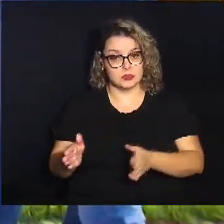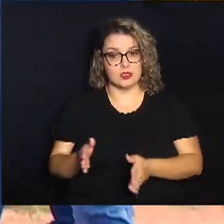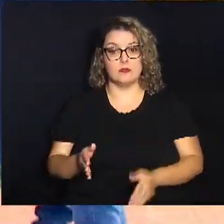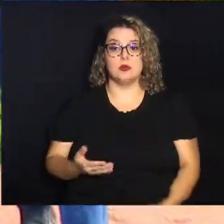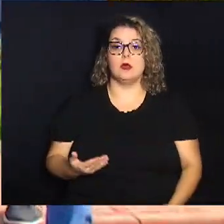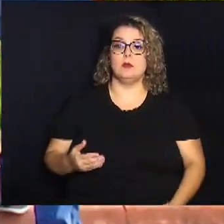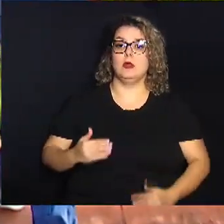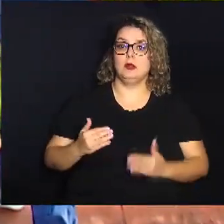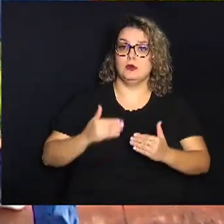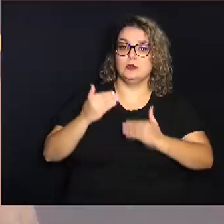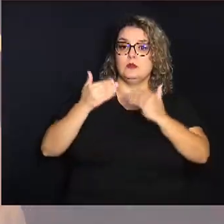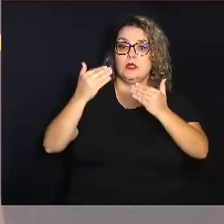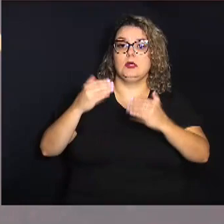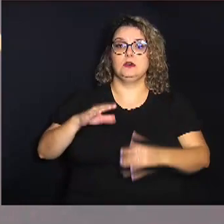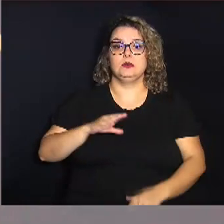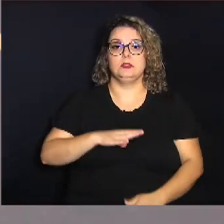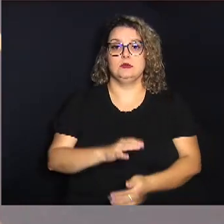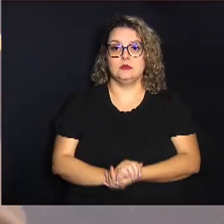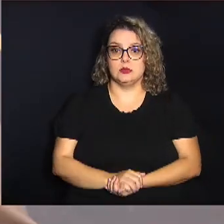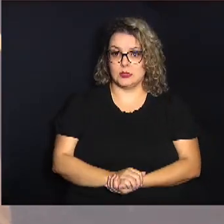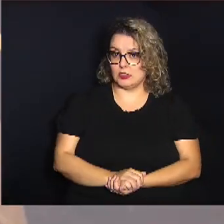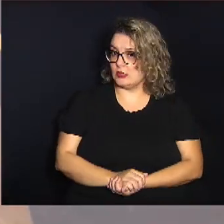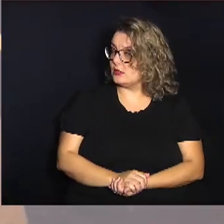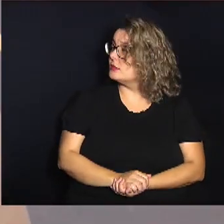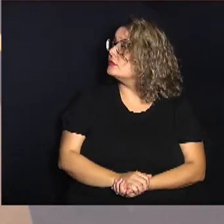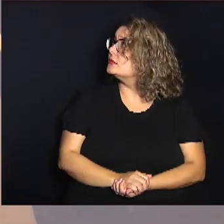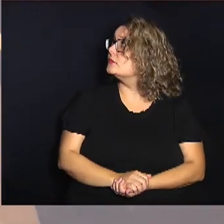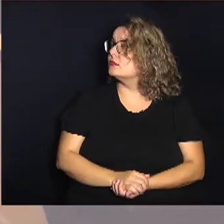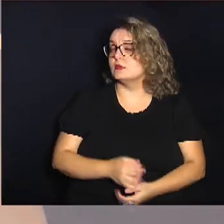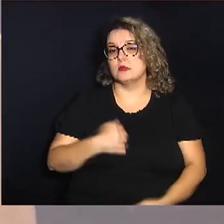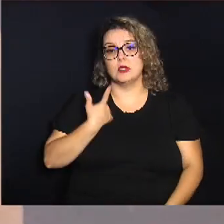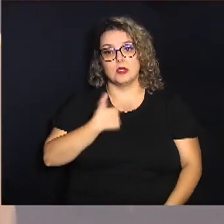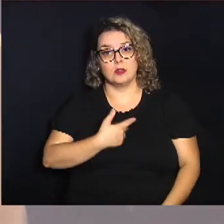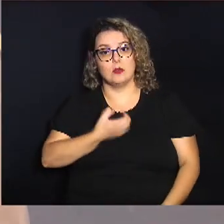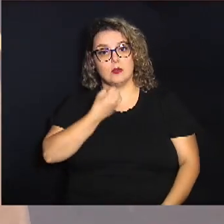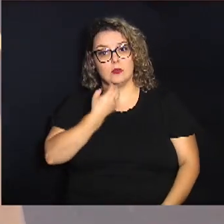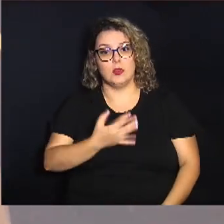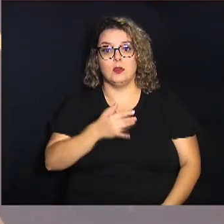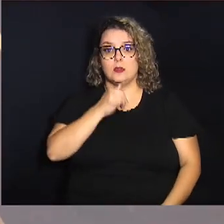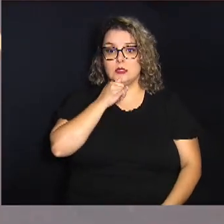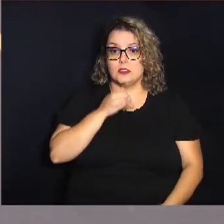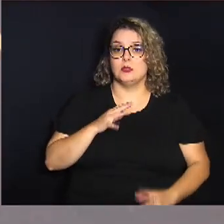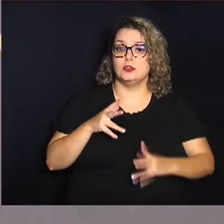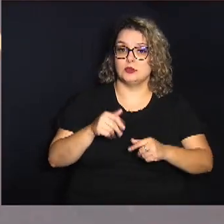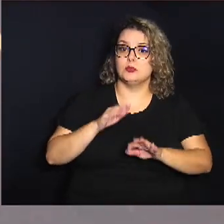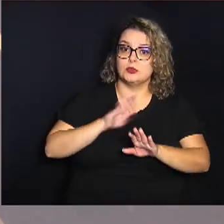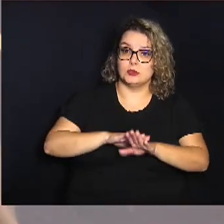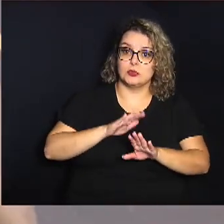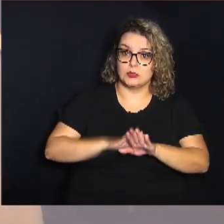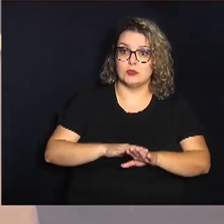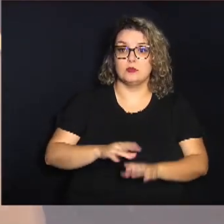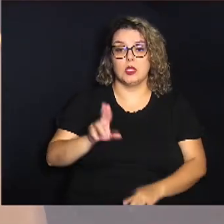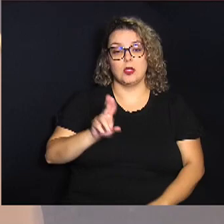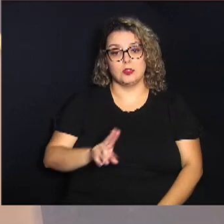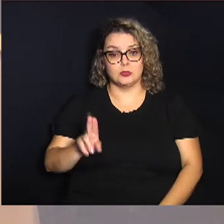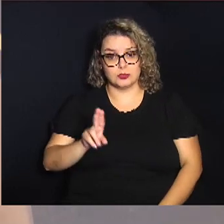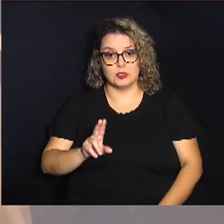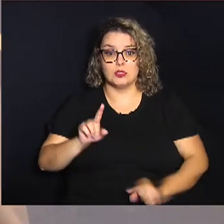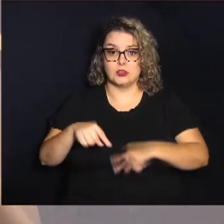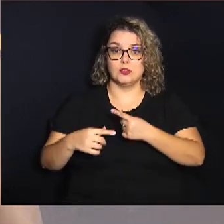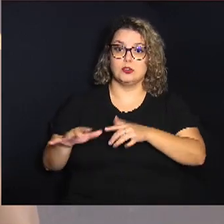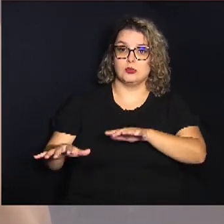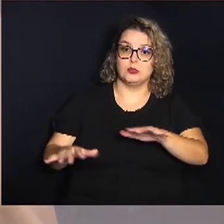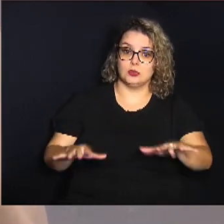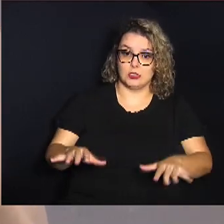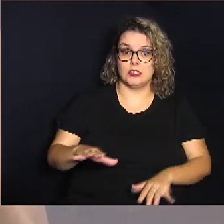desenvolvimento da cidade. Para a gente pegar bons exemplos e pegar aquilo que está funcionando para replicar em outras regiões da